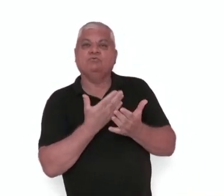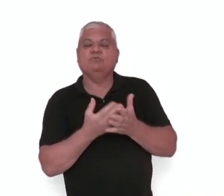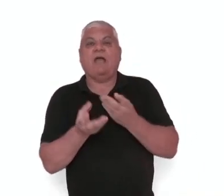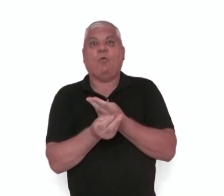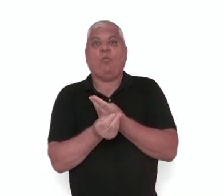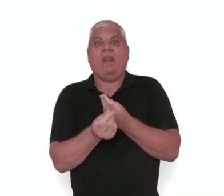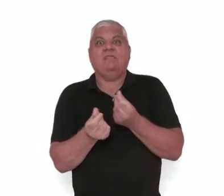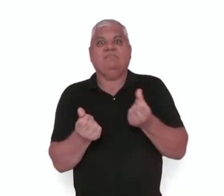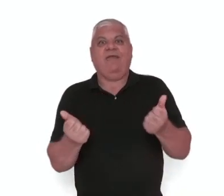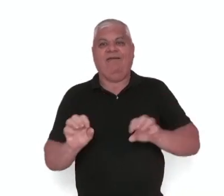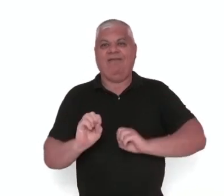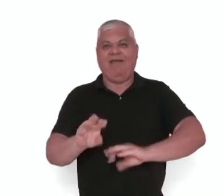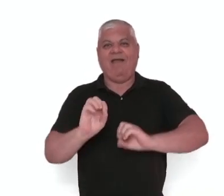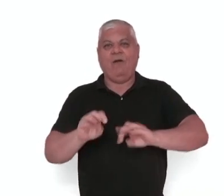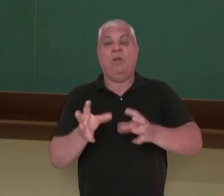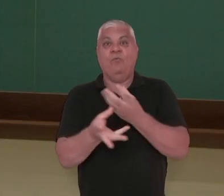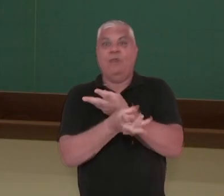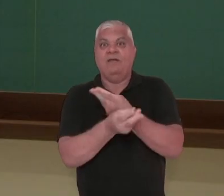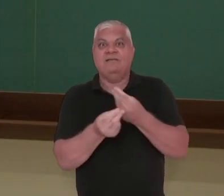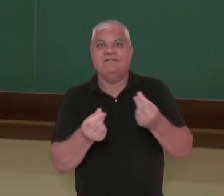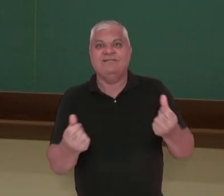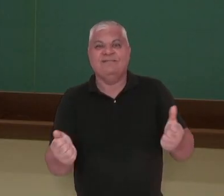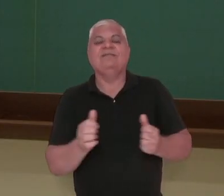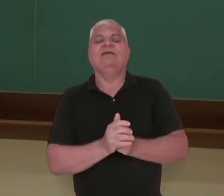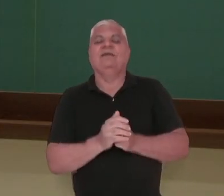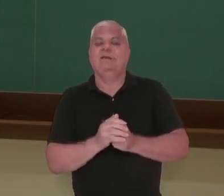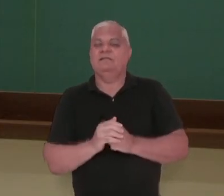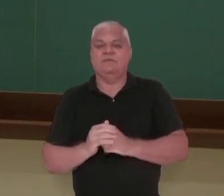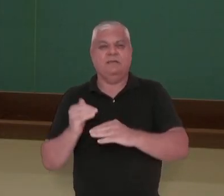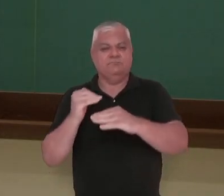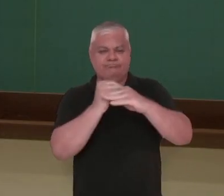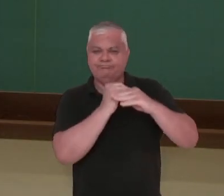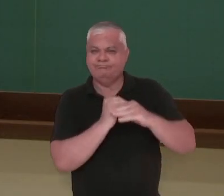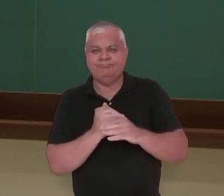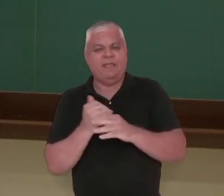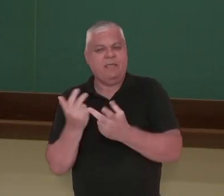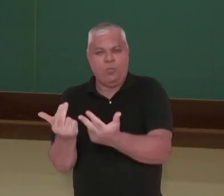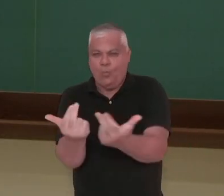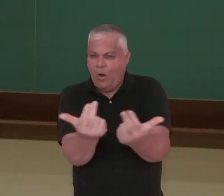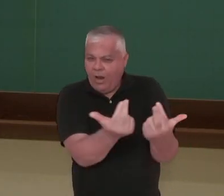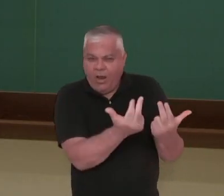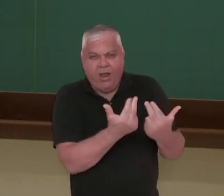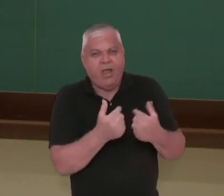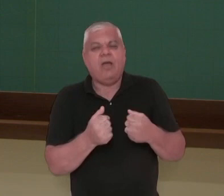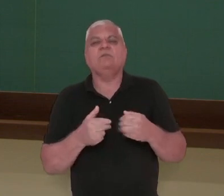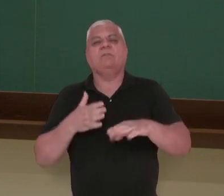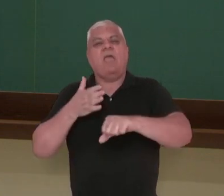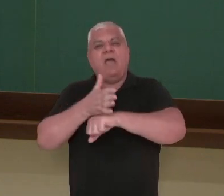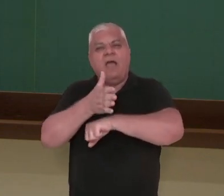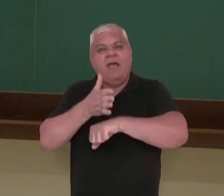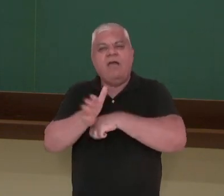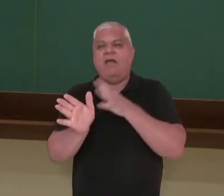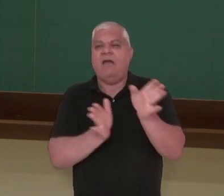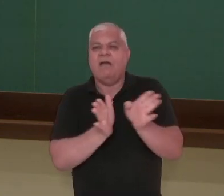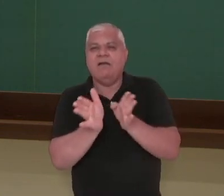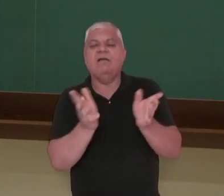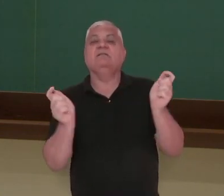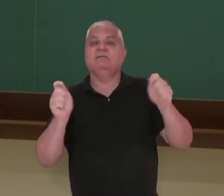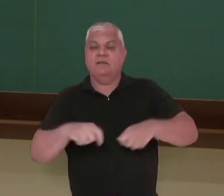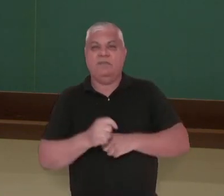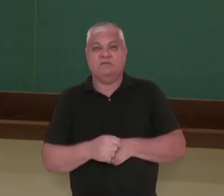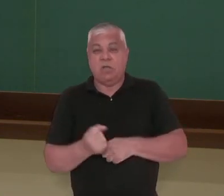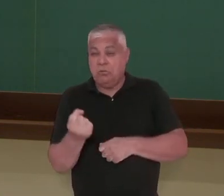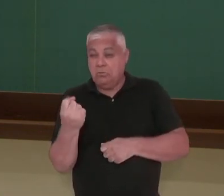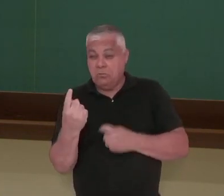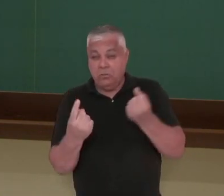em condições de efetiva igualdade e oportunidades de acesso. É mais um direito do aluno, de todos os alunos. Não é um ou